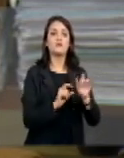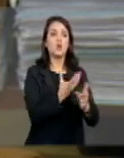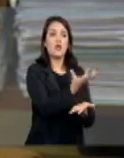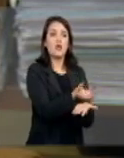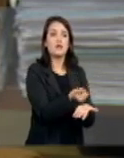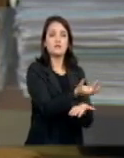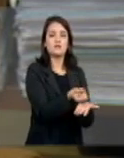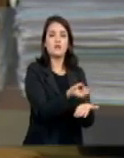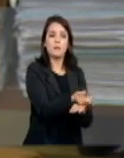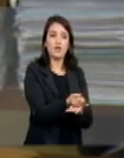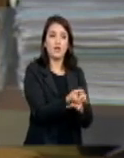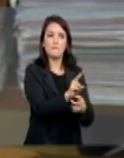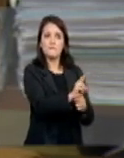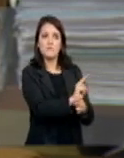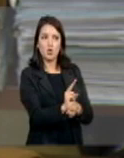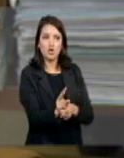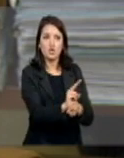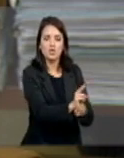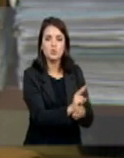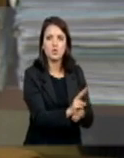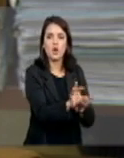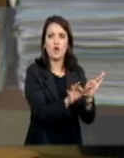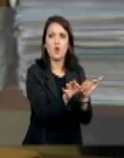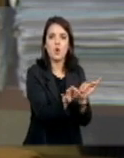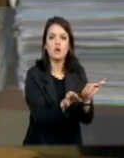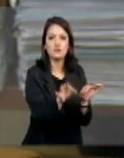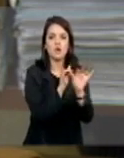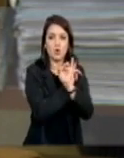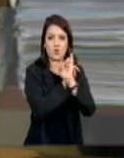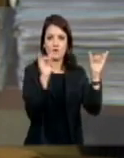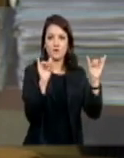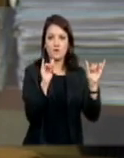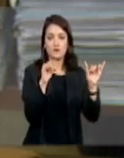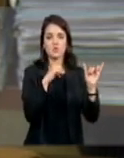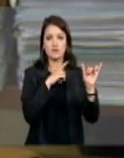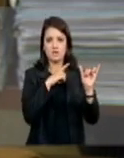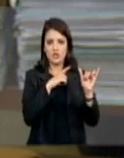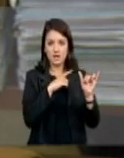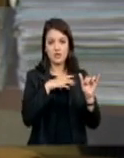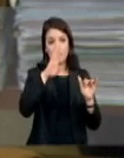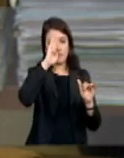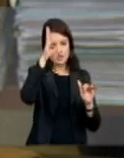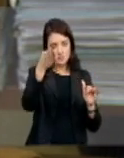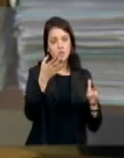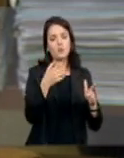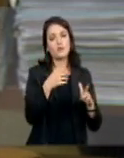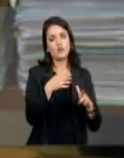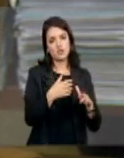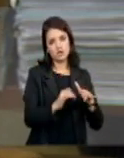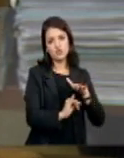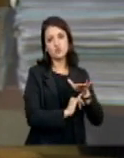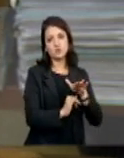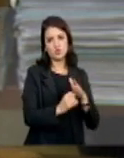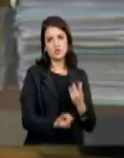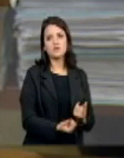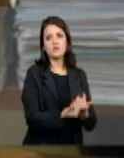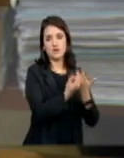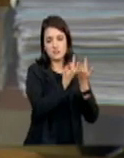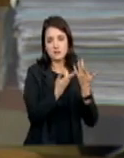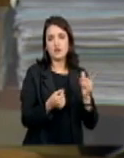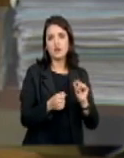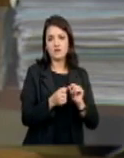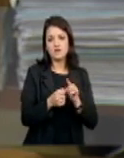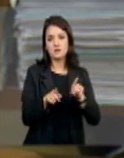monitoraria sistematizar informações oriundas especial - chanceleiros ea promoverem motivo momento subseqüente o